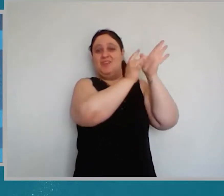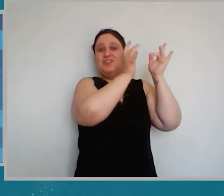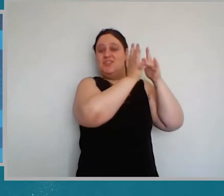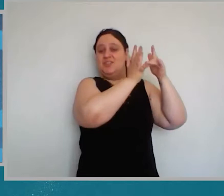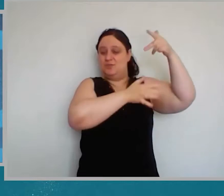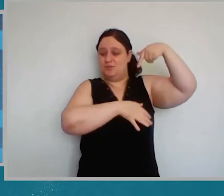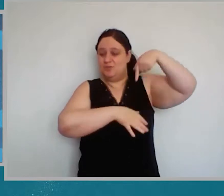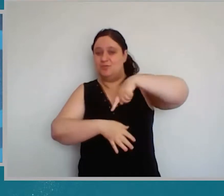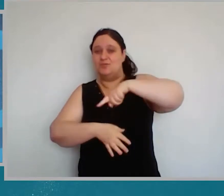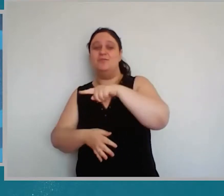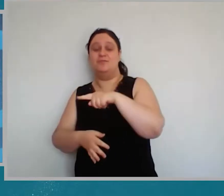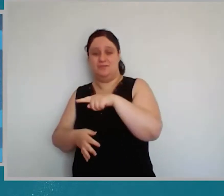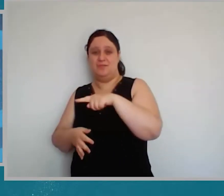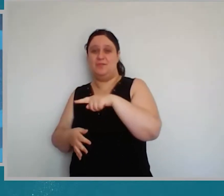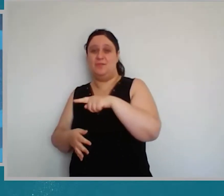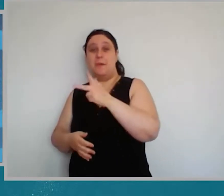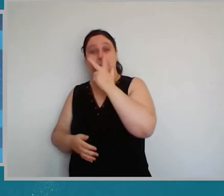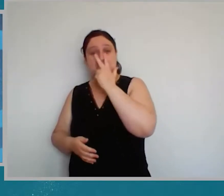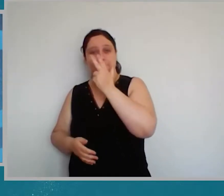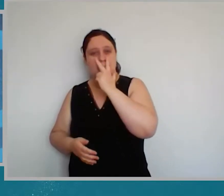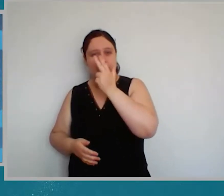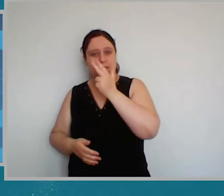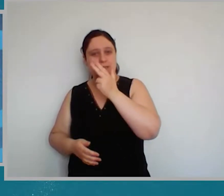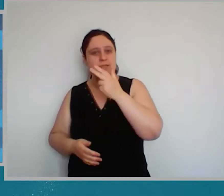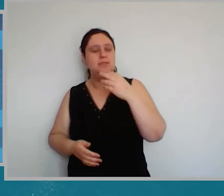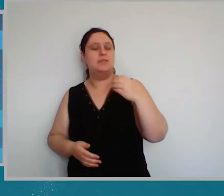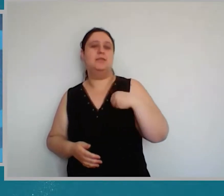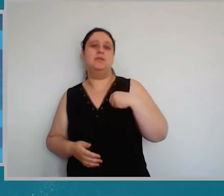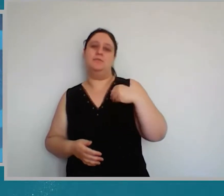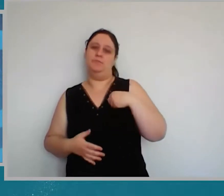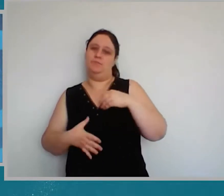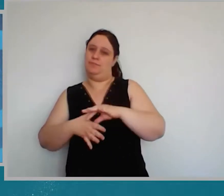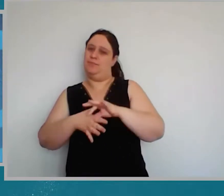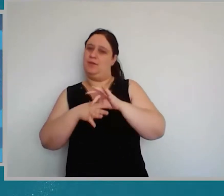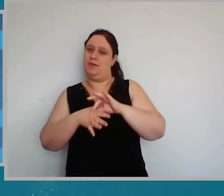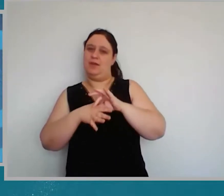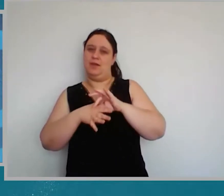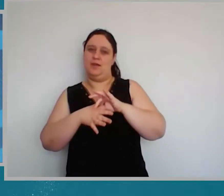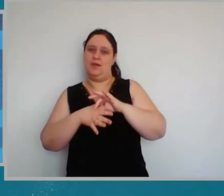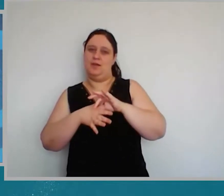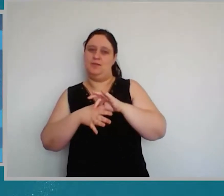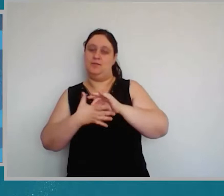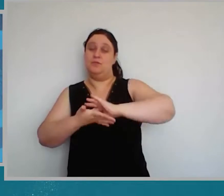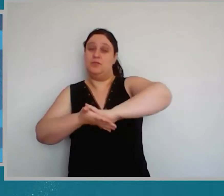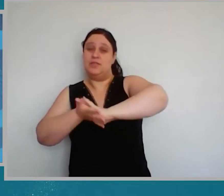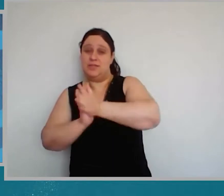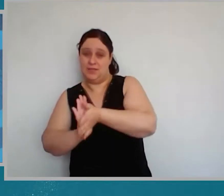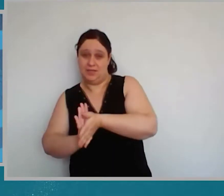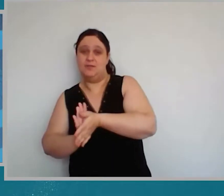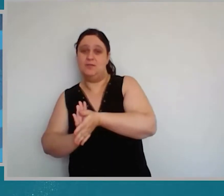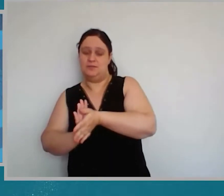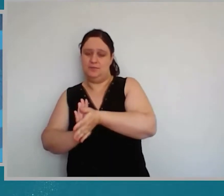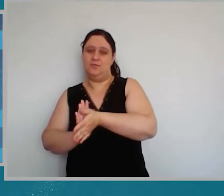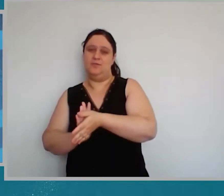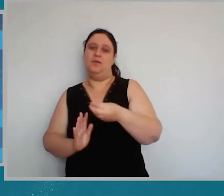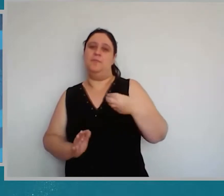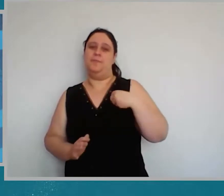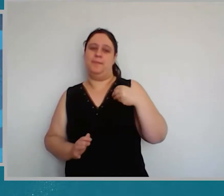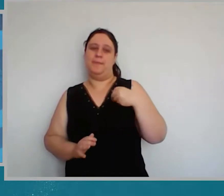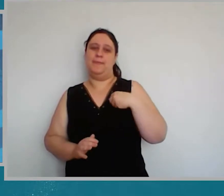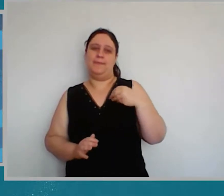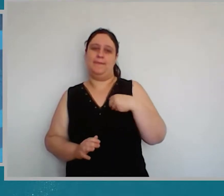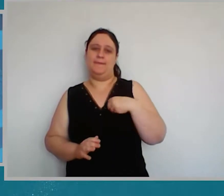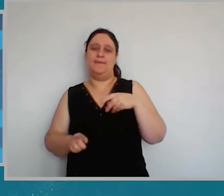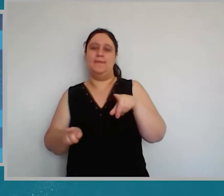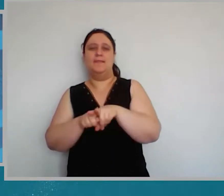semelhança da carne pecaminosa, Ele veio e destruiu o pecado na carne. Ele também lidou com Satanás,